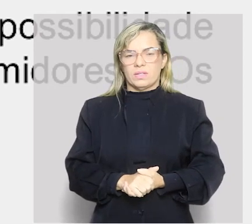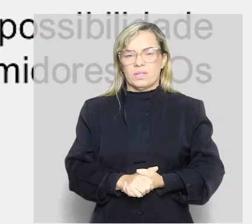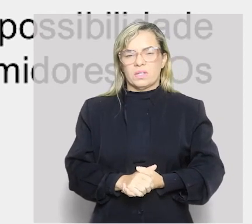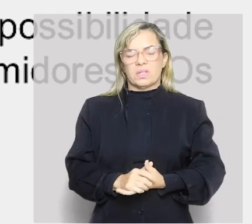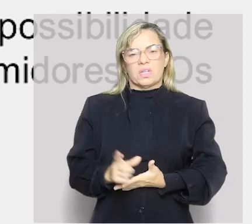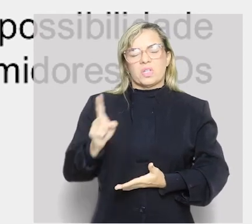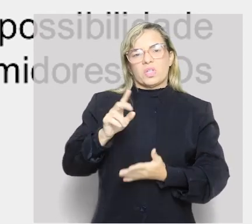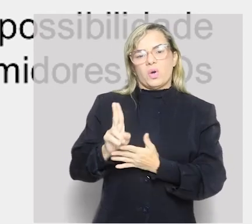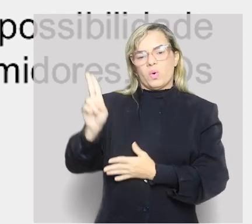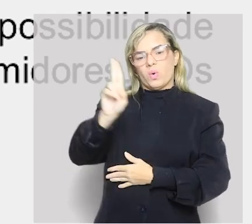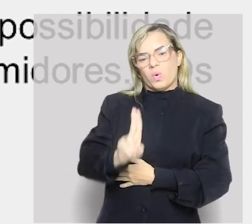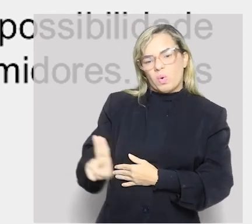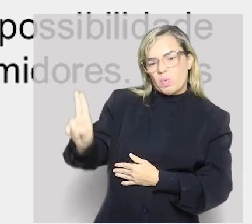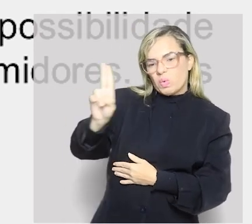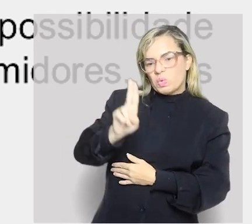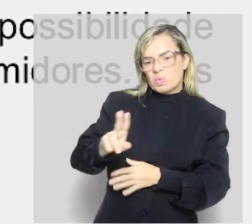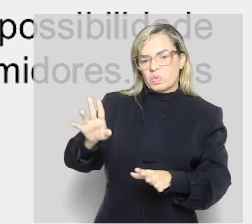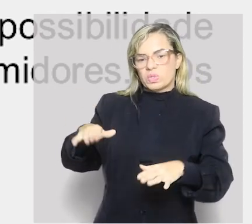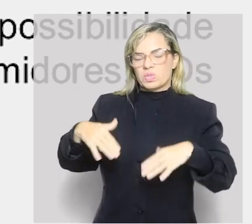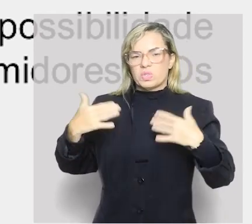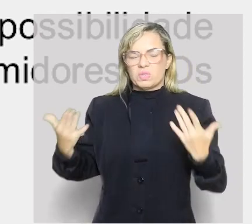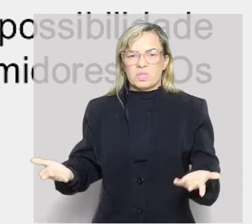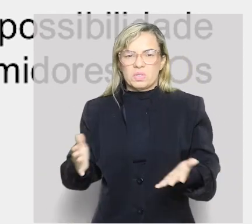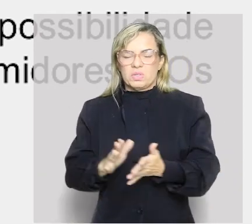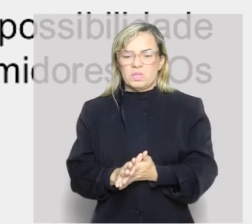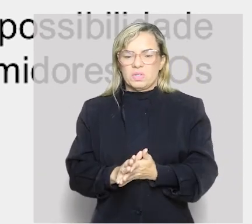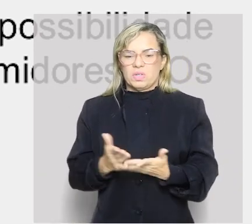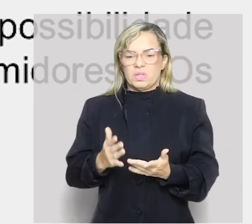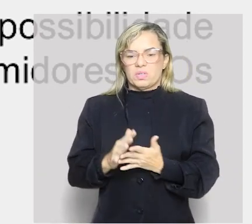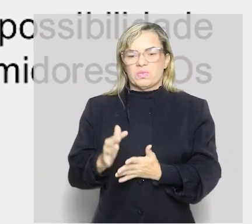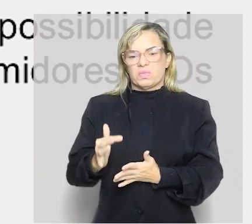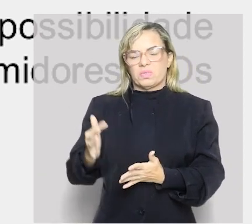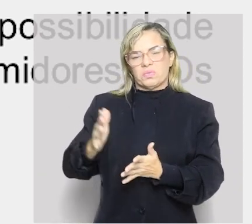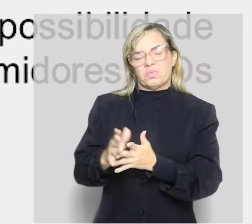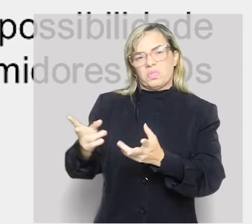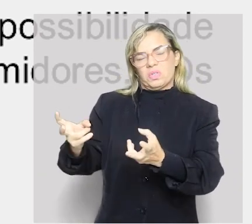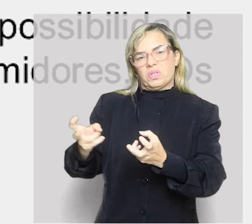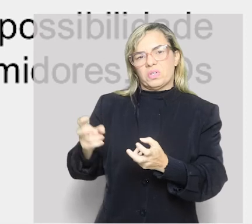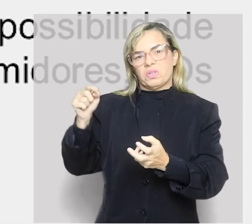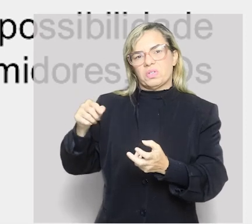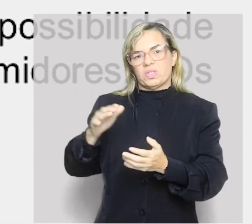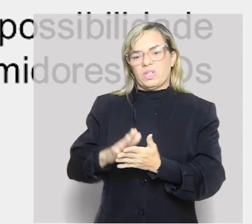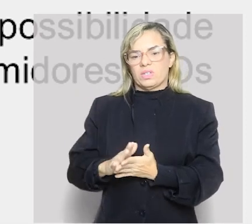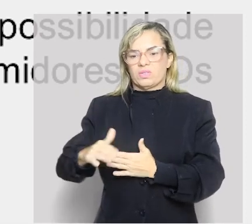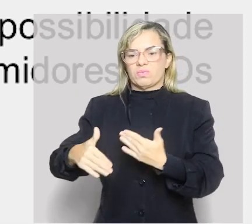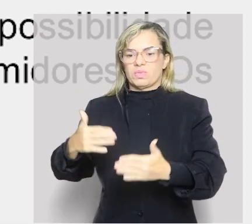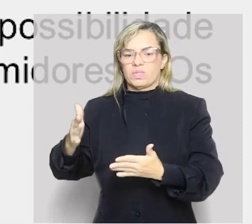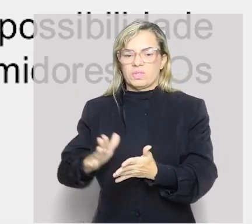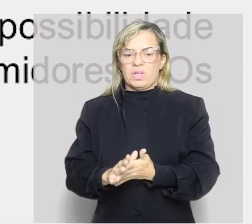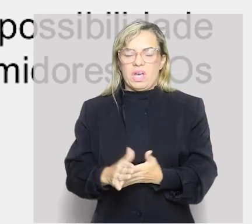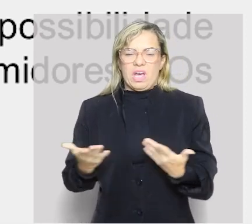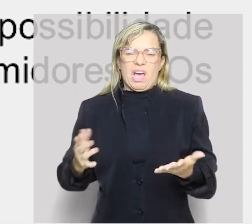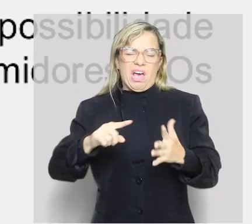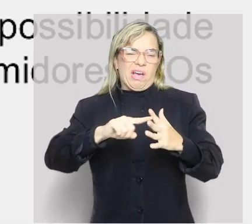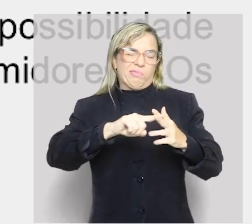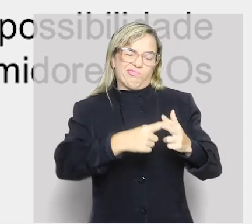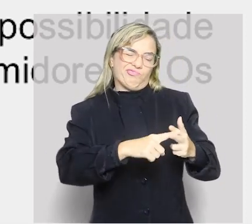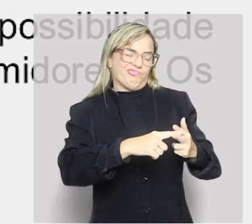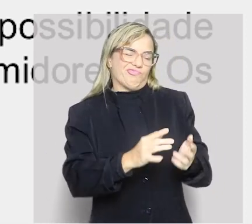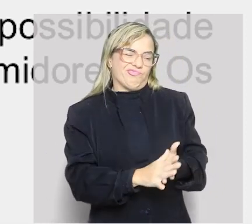obsolescência programada, né, obsolescência, perspectiva ou programada, e impossibilidade de conserto,